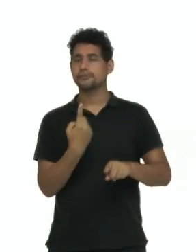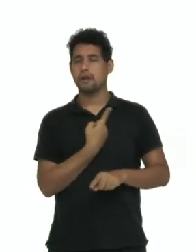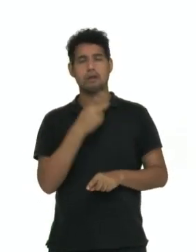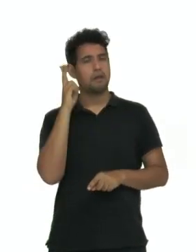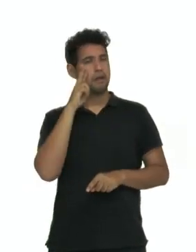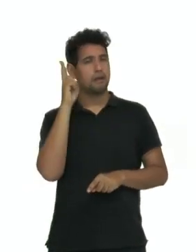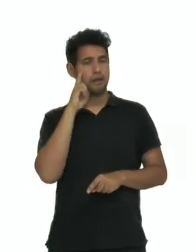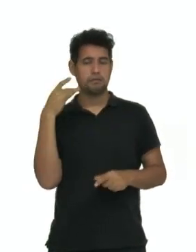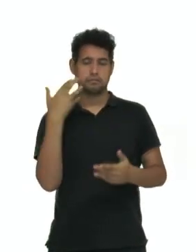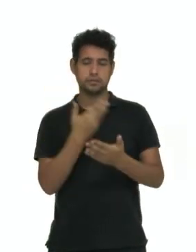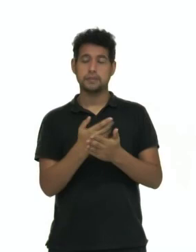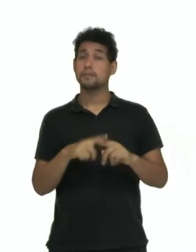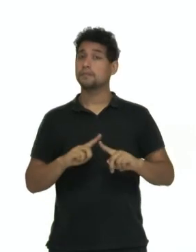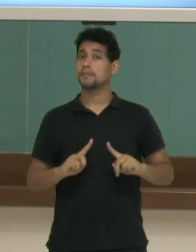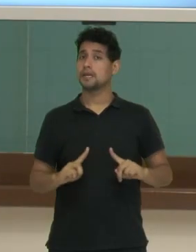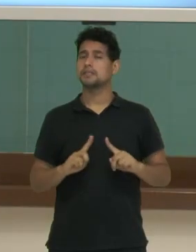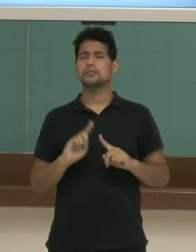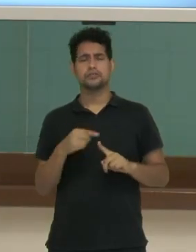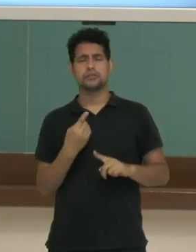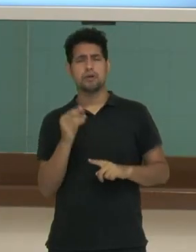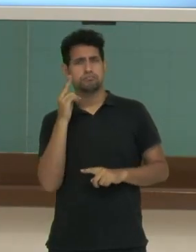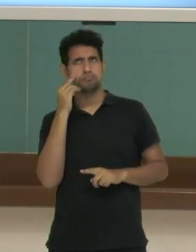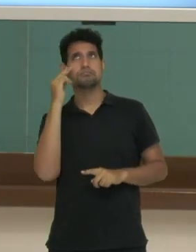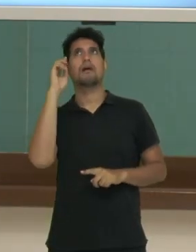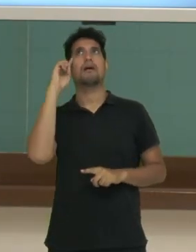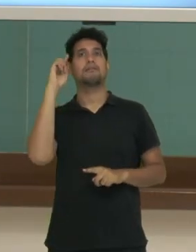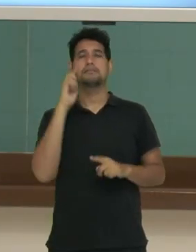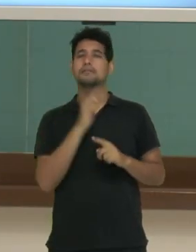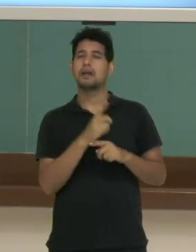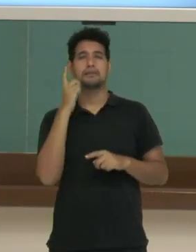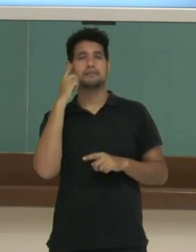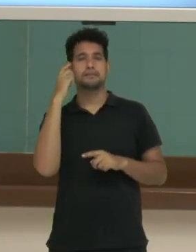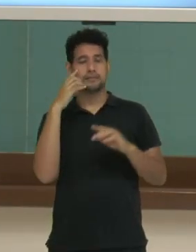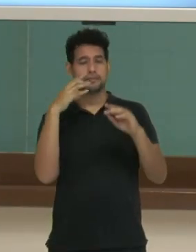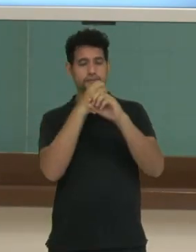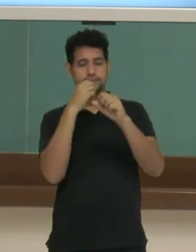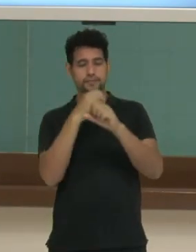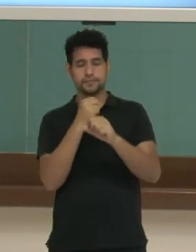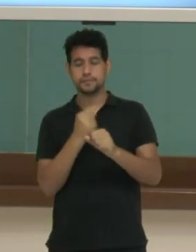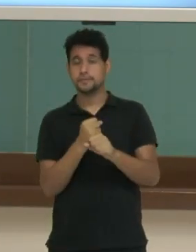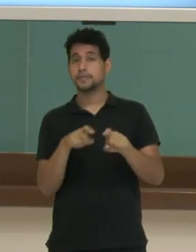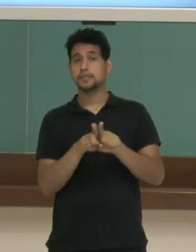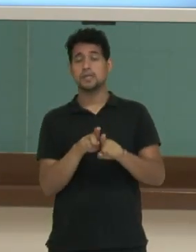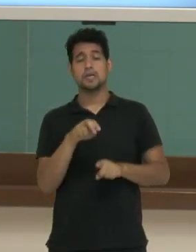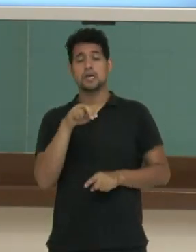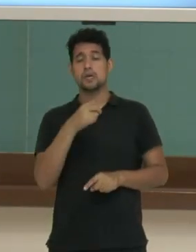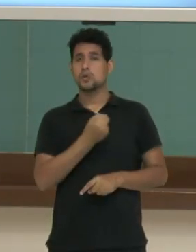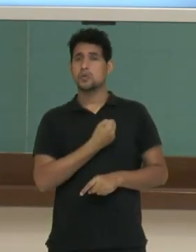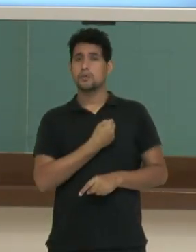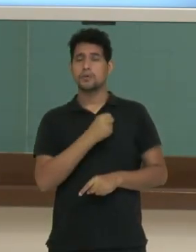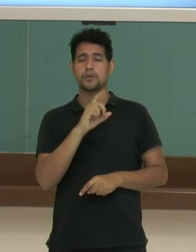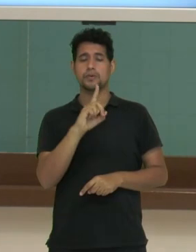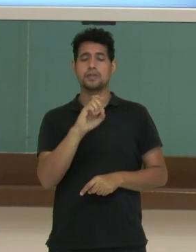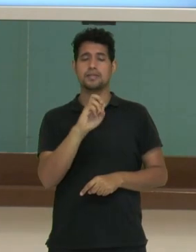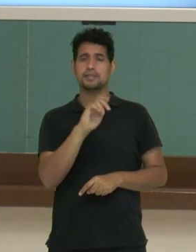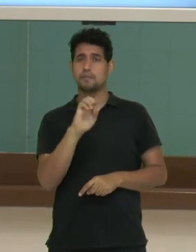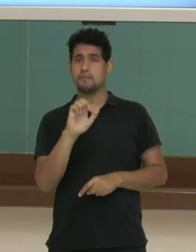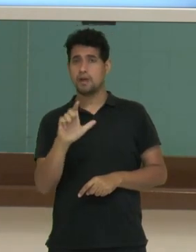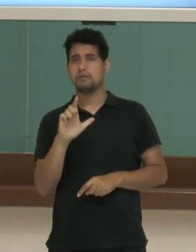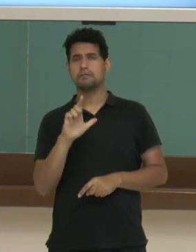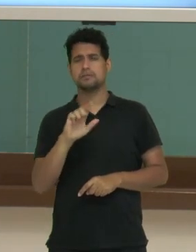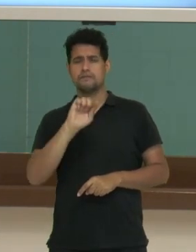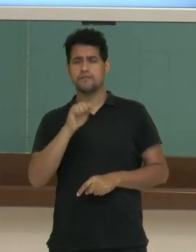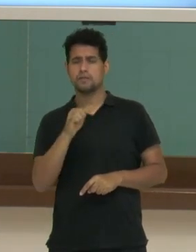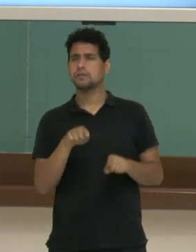sobre isso e, claro, exploramos essa ideia, né, da multiplicação com números decimais, posicionamento da vírgula,